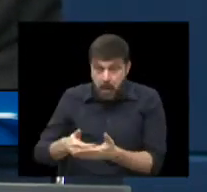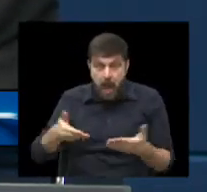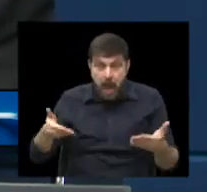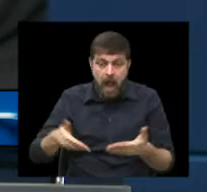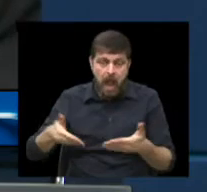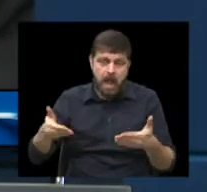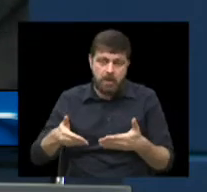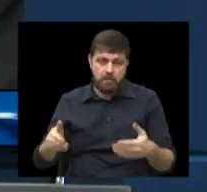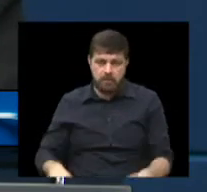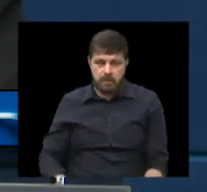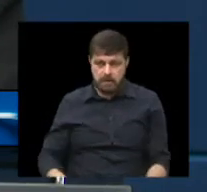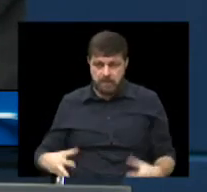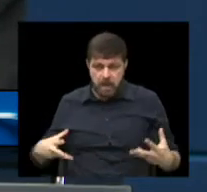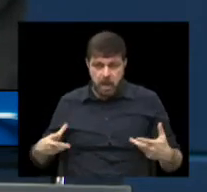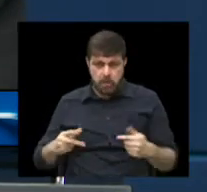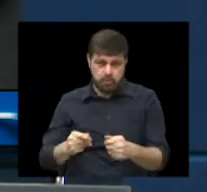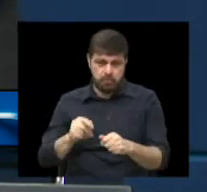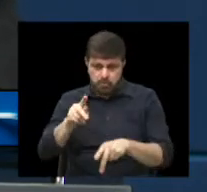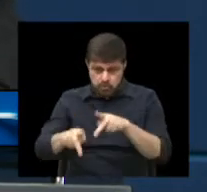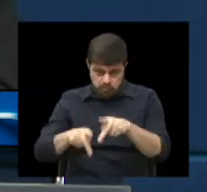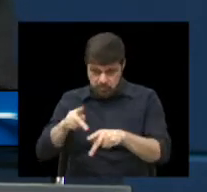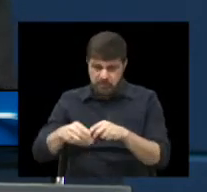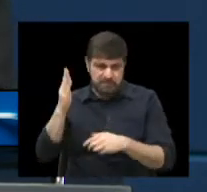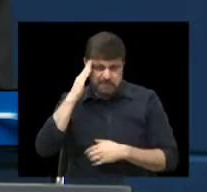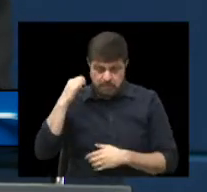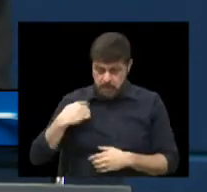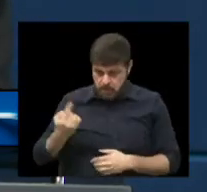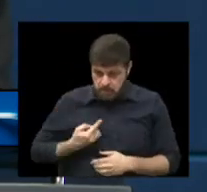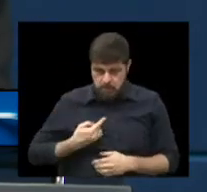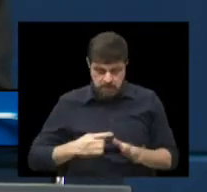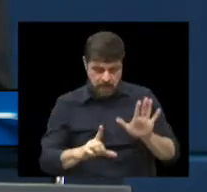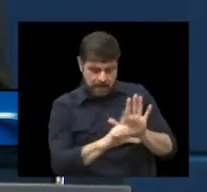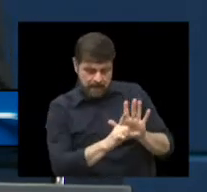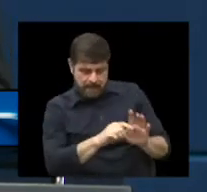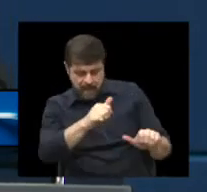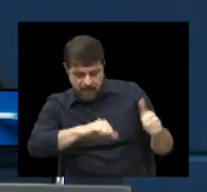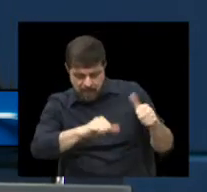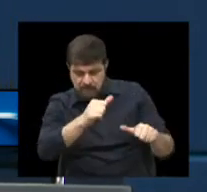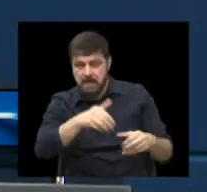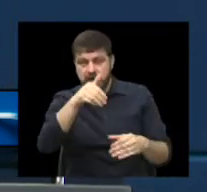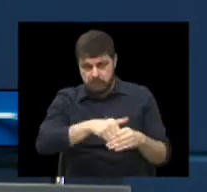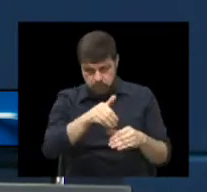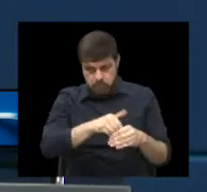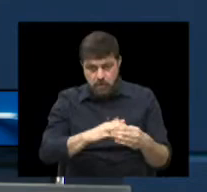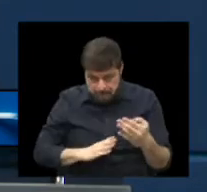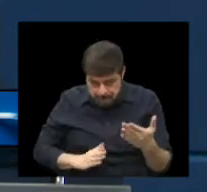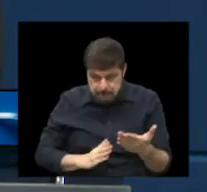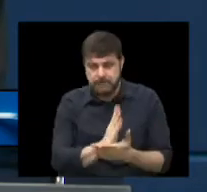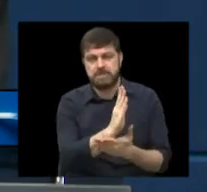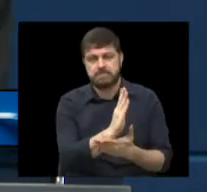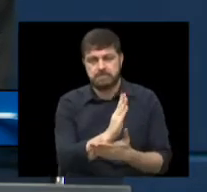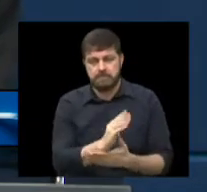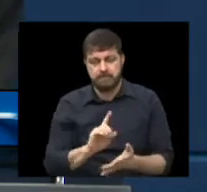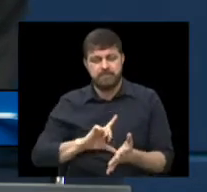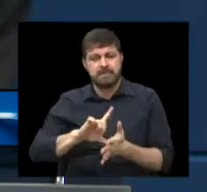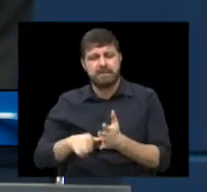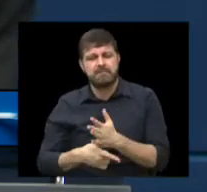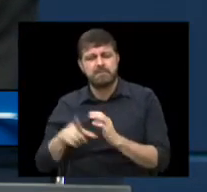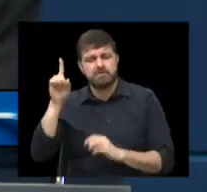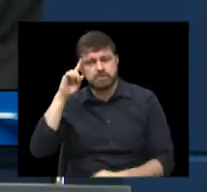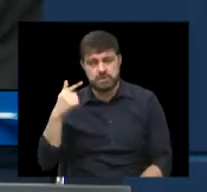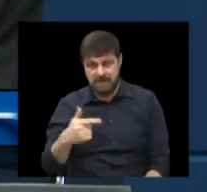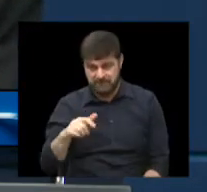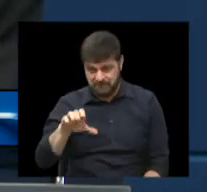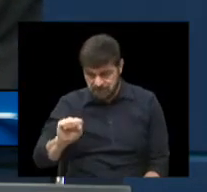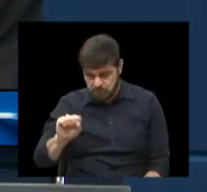Hoje, para que toda a população saiba, votamos em primeira votação, que foi legalidade, e devemos votar no dia